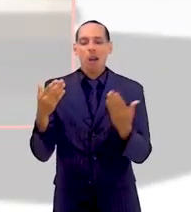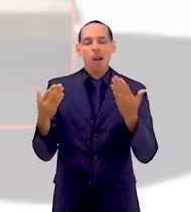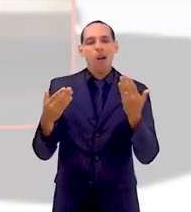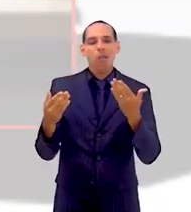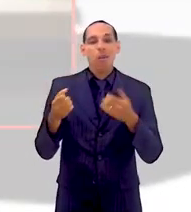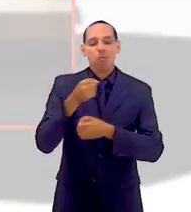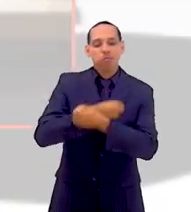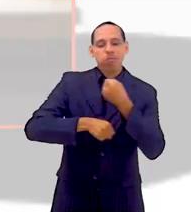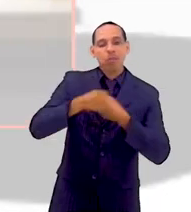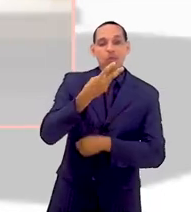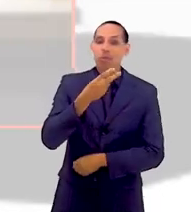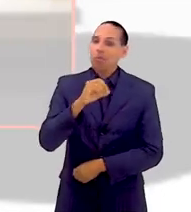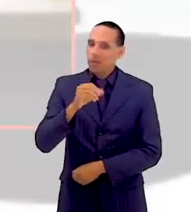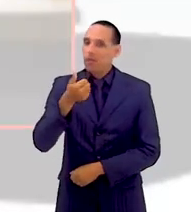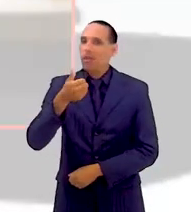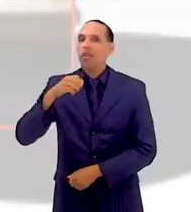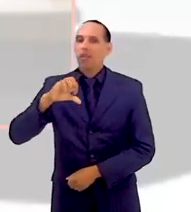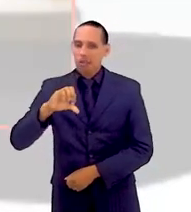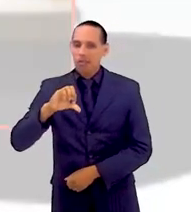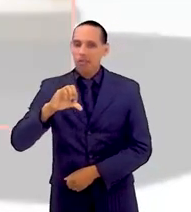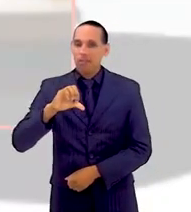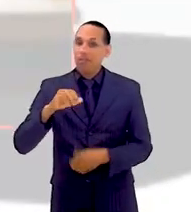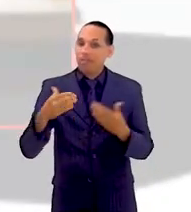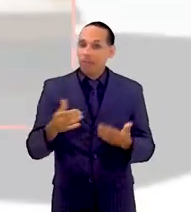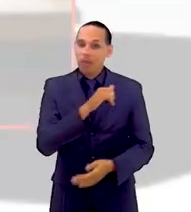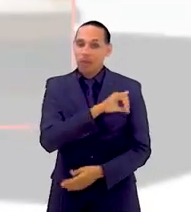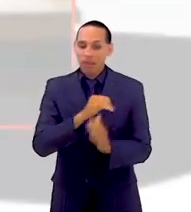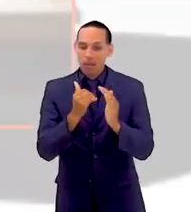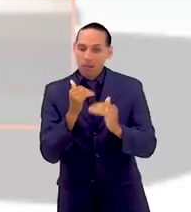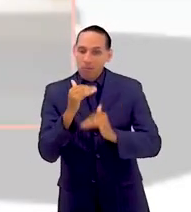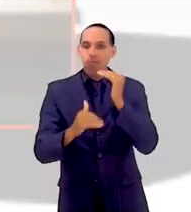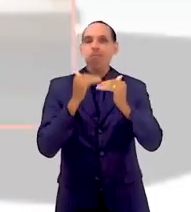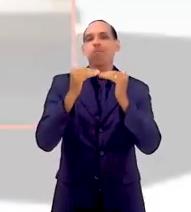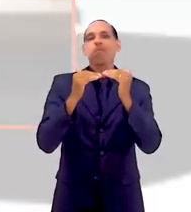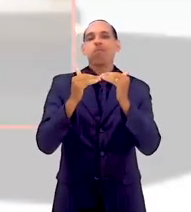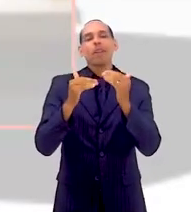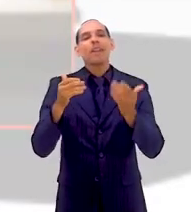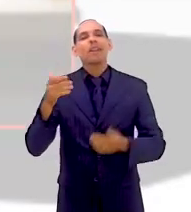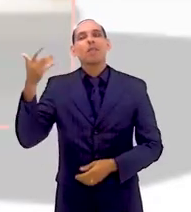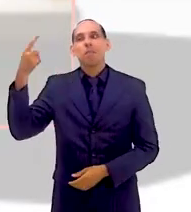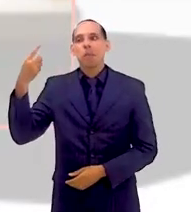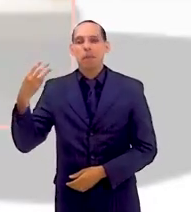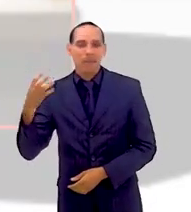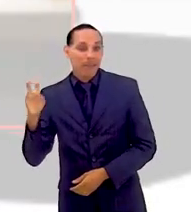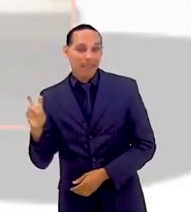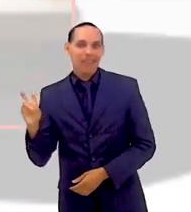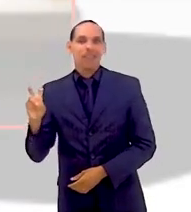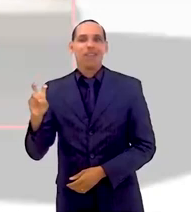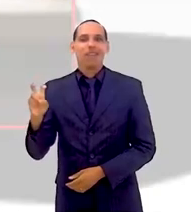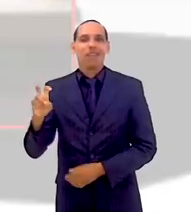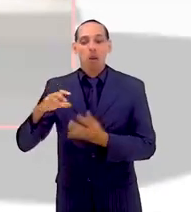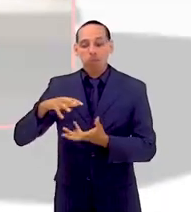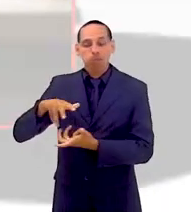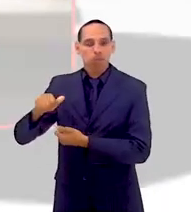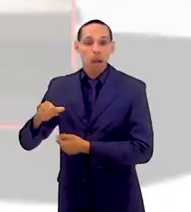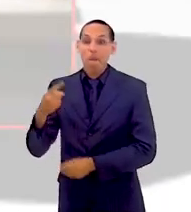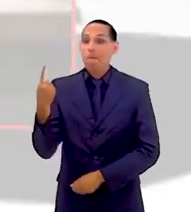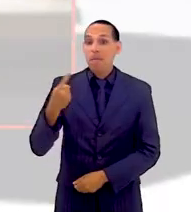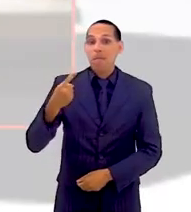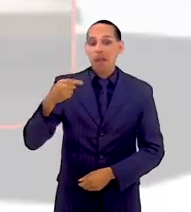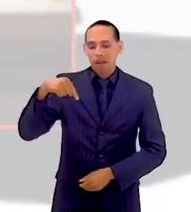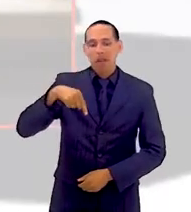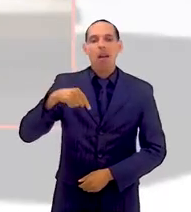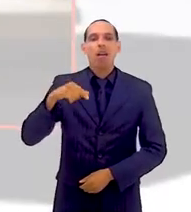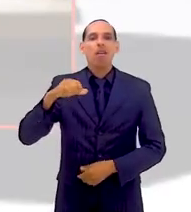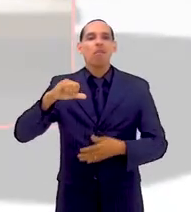de 2019. Com o crescimento, o Rio assumiu o 5º lugar mundial. O primeiro da América do Sul,